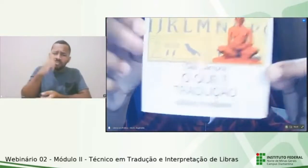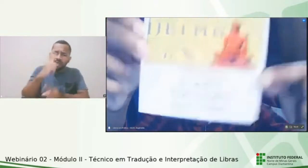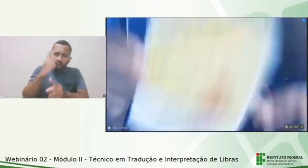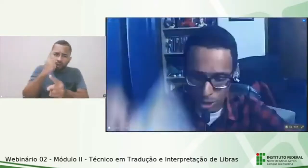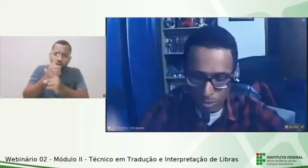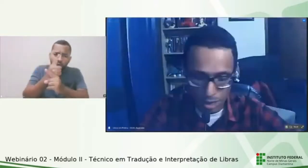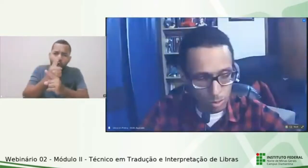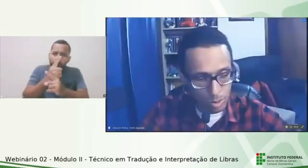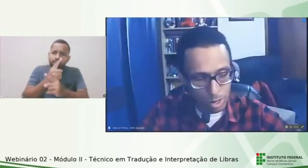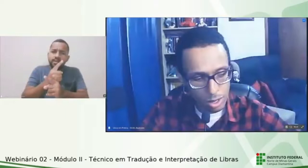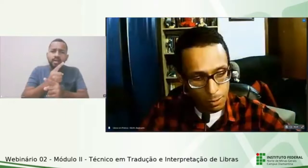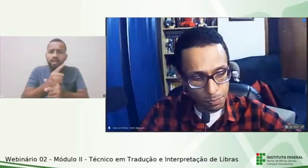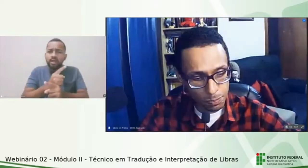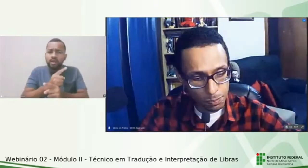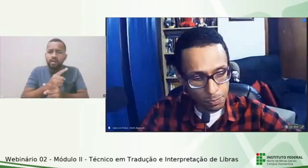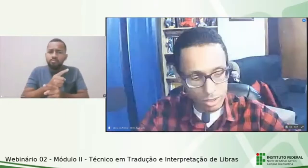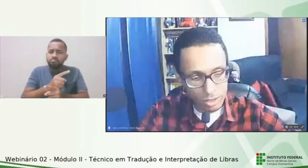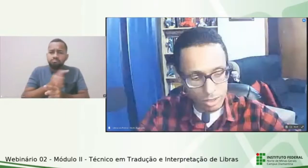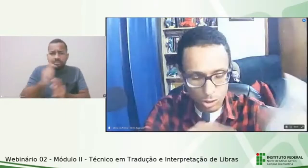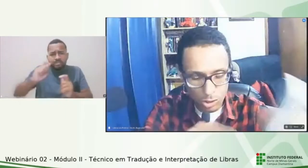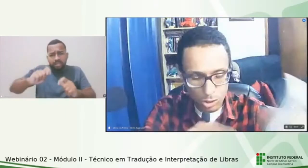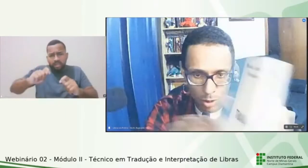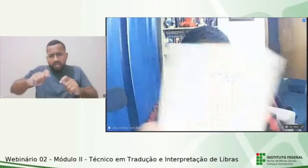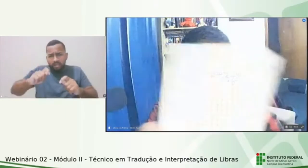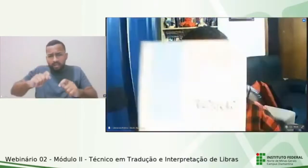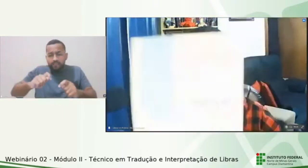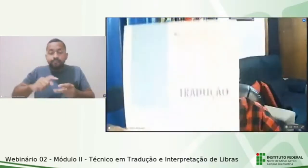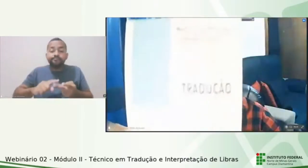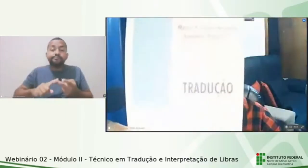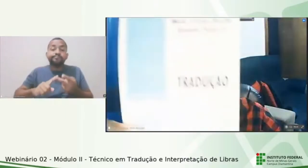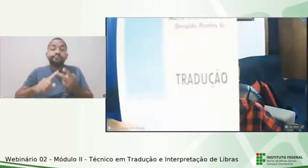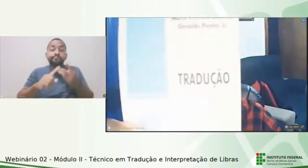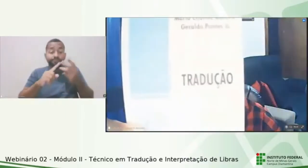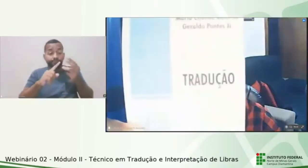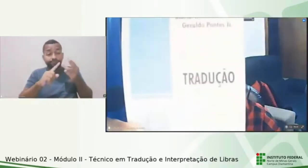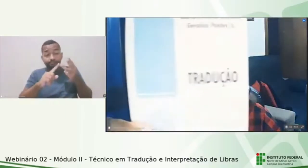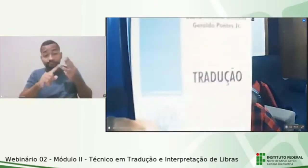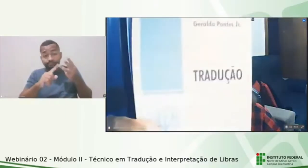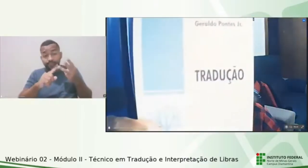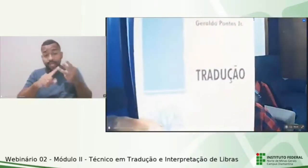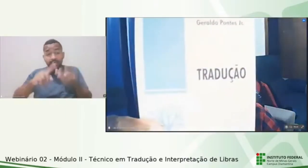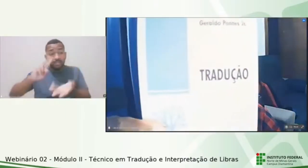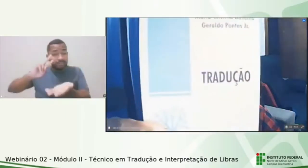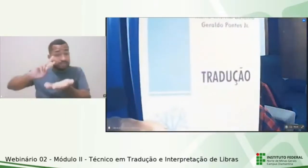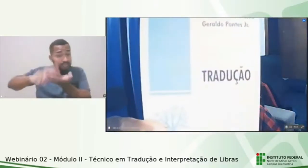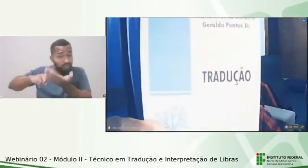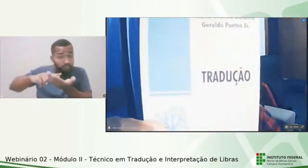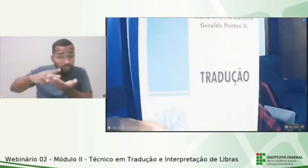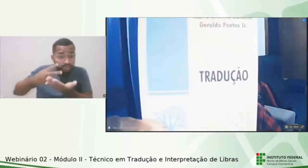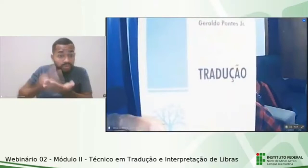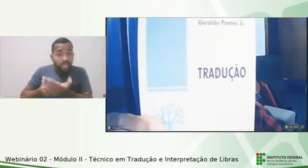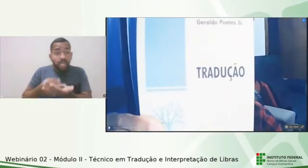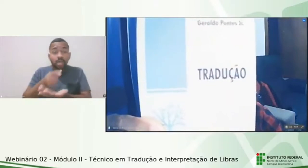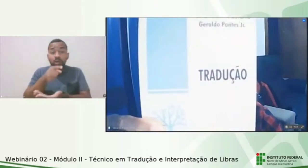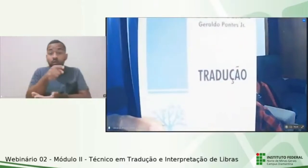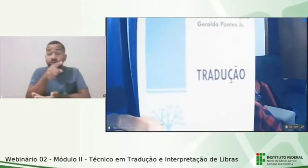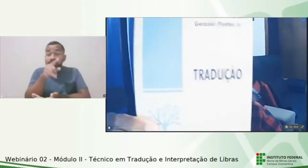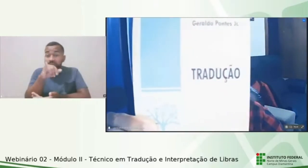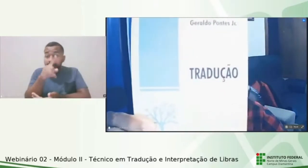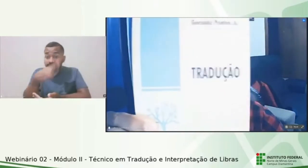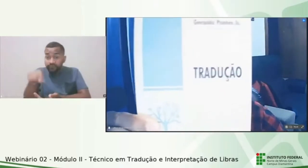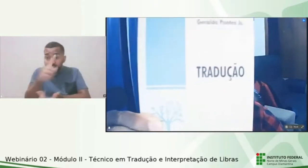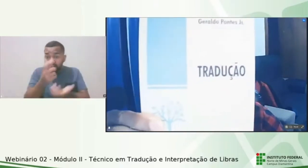Consegue fazer um investimento. Tradução, tudo que fala de tradução, se você quer ser um tradutor